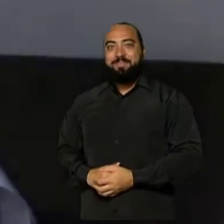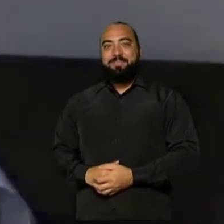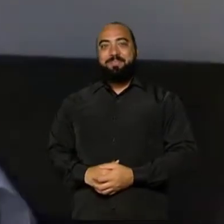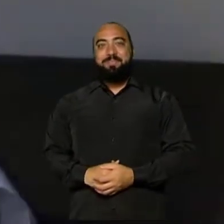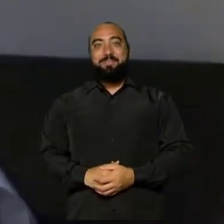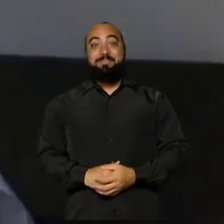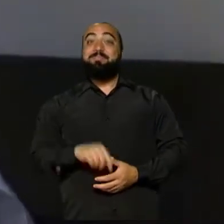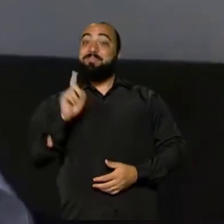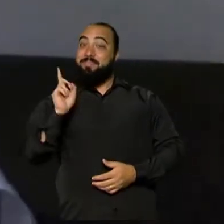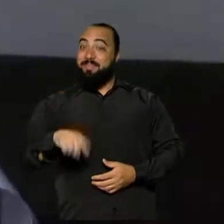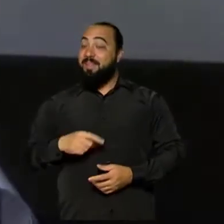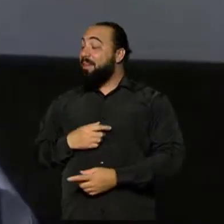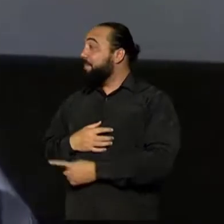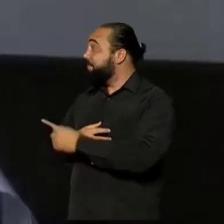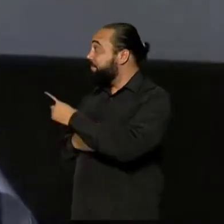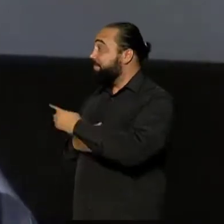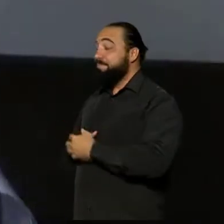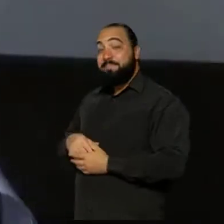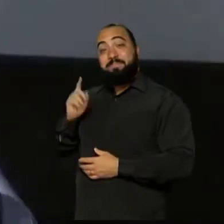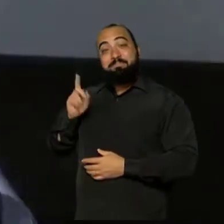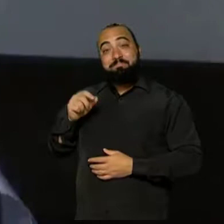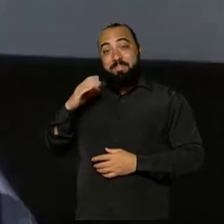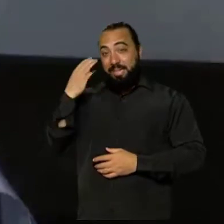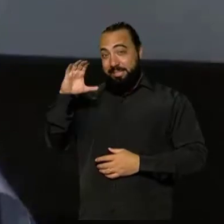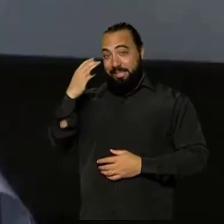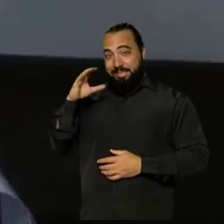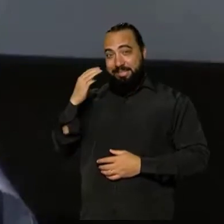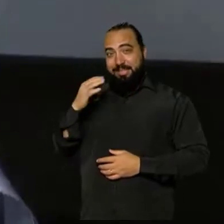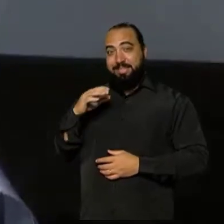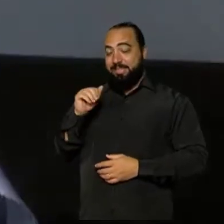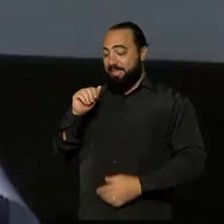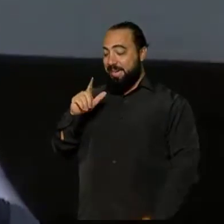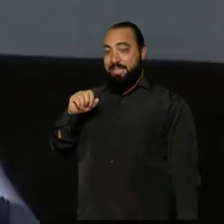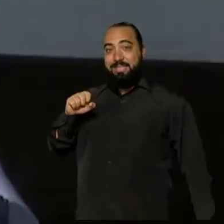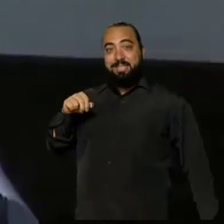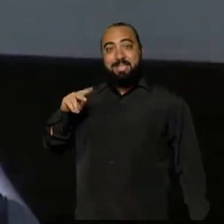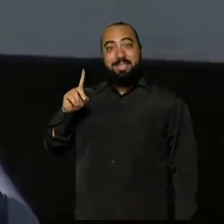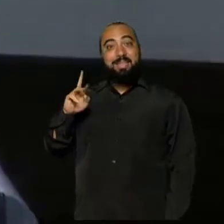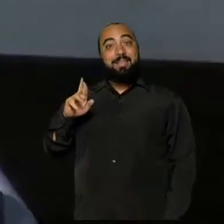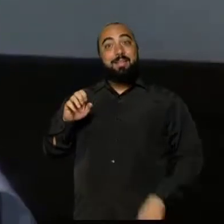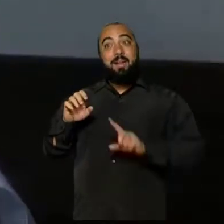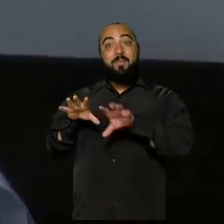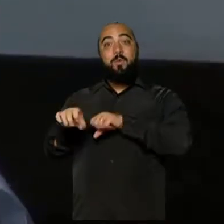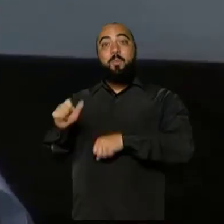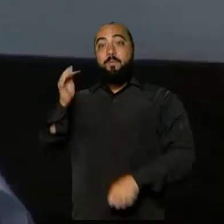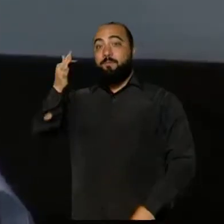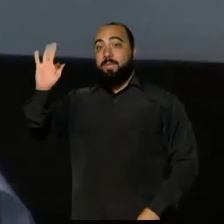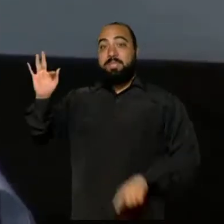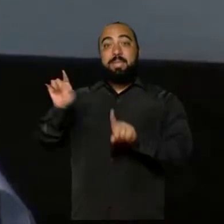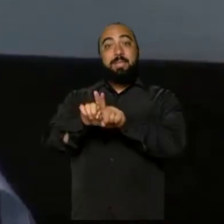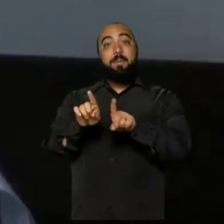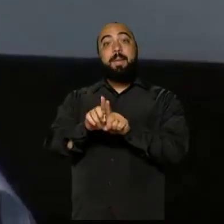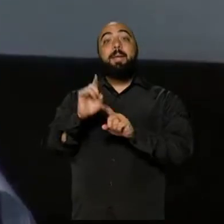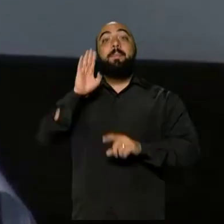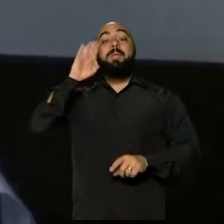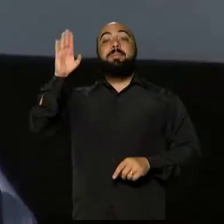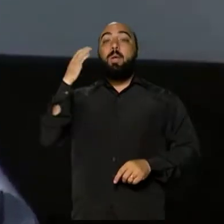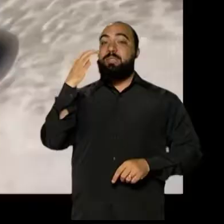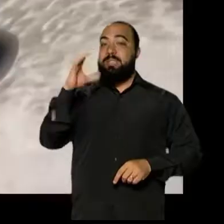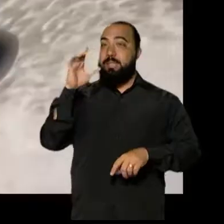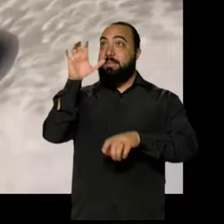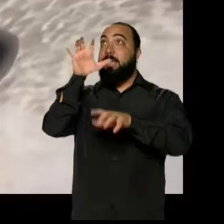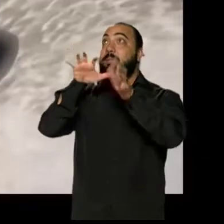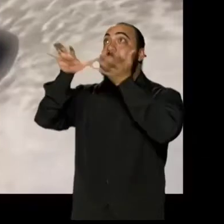É o caso da cientista Alessandra Abi Pacini, que se formou em física e se especializou em ciência